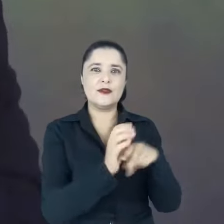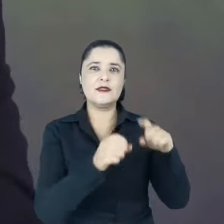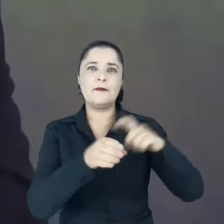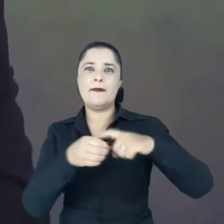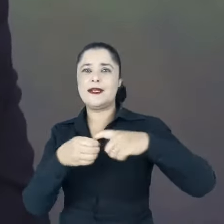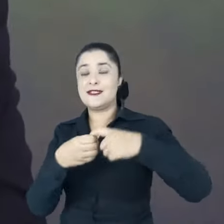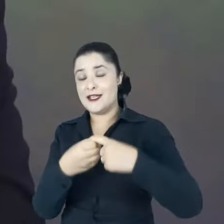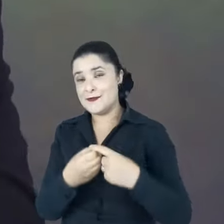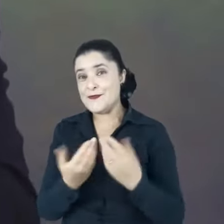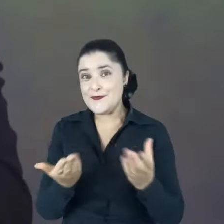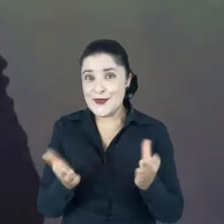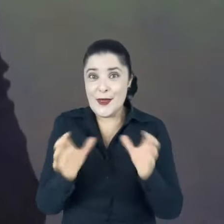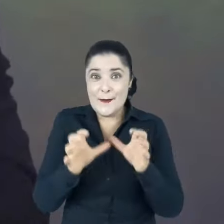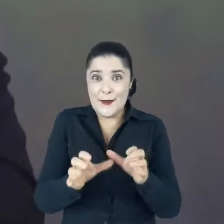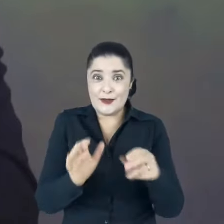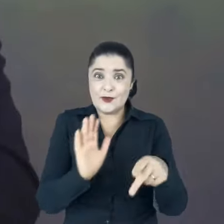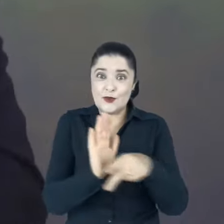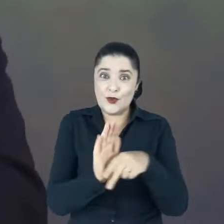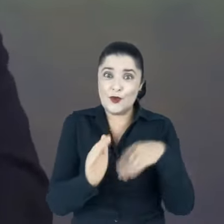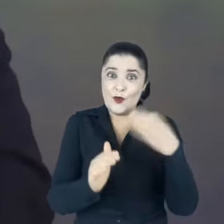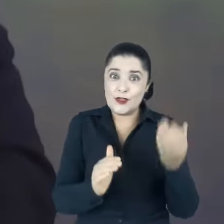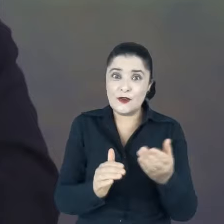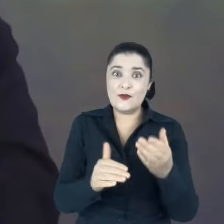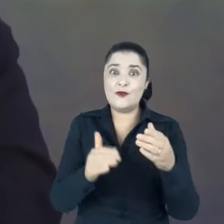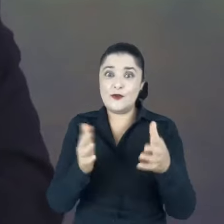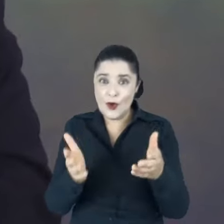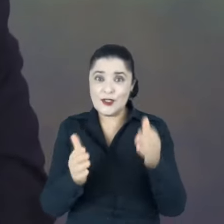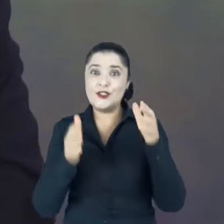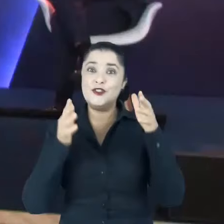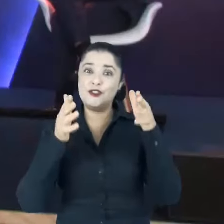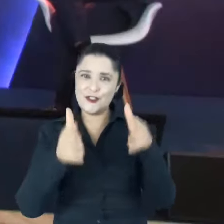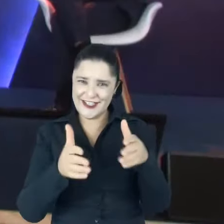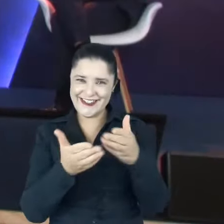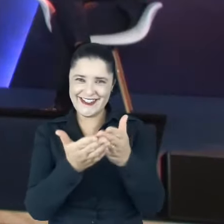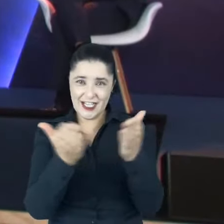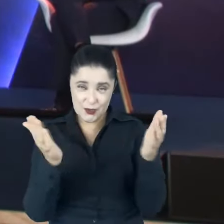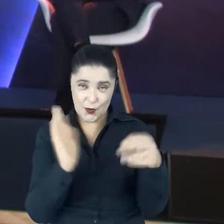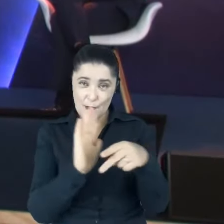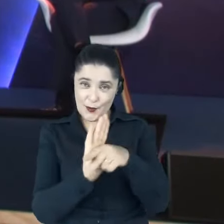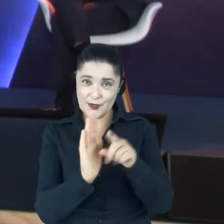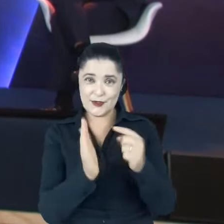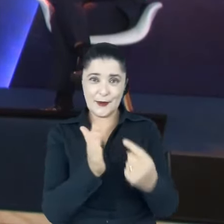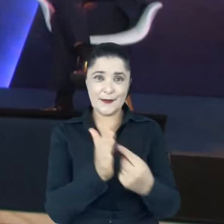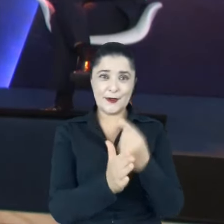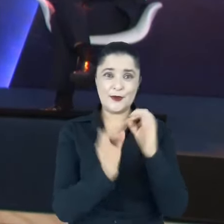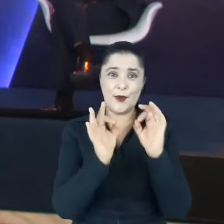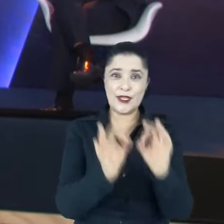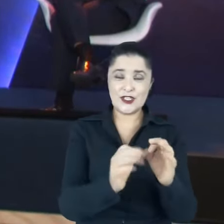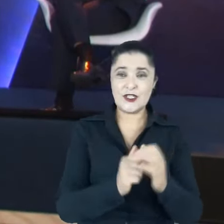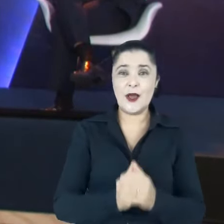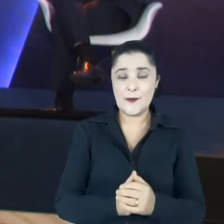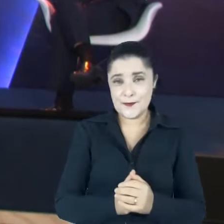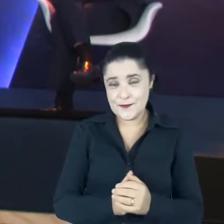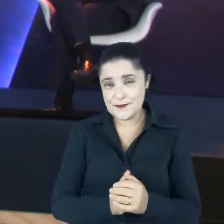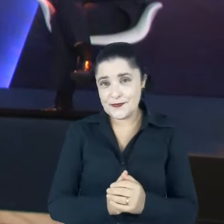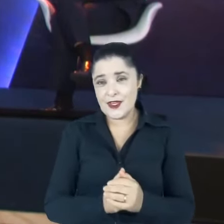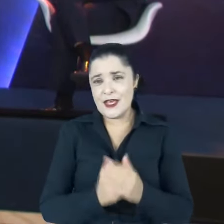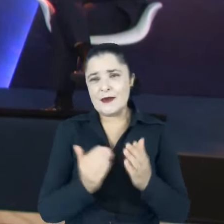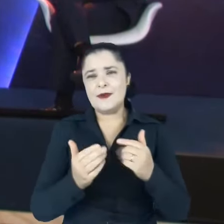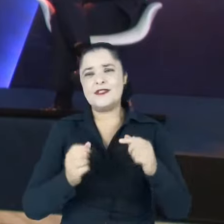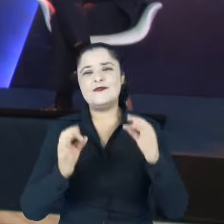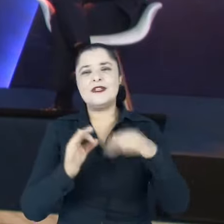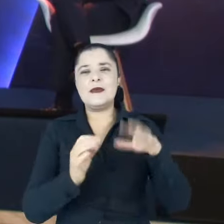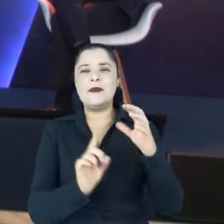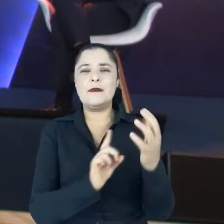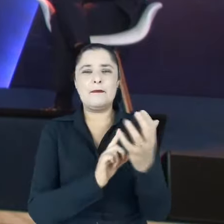core. E quando eu vou para o LEAP, aí eu chego na tua pergunta original. mas fiquei de novo bem impactado com a forma